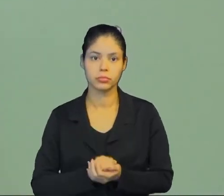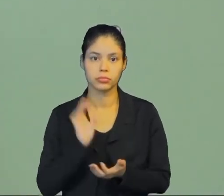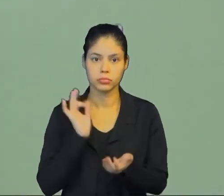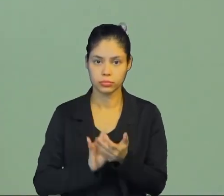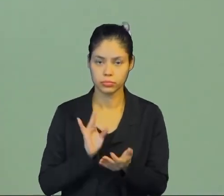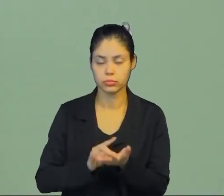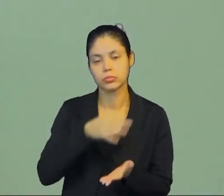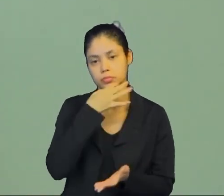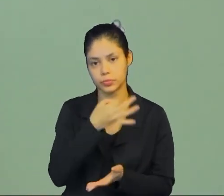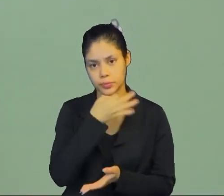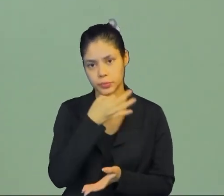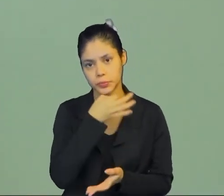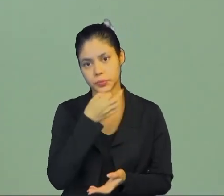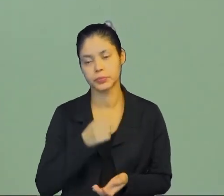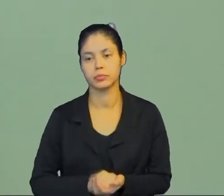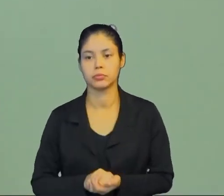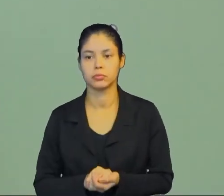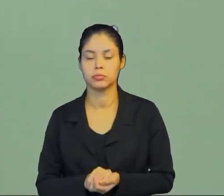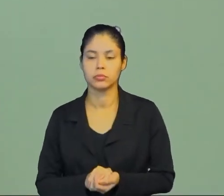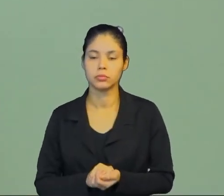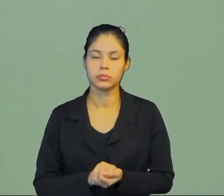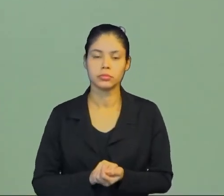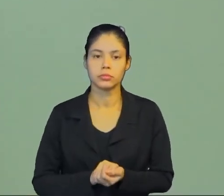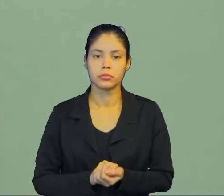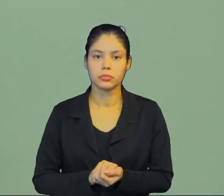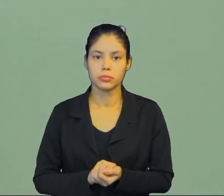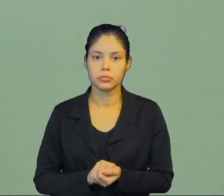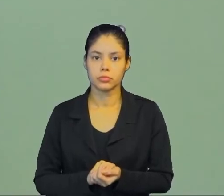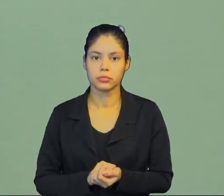sua opinião, né, no seu